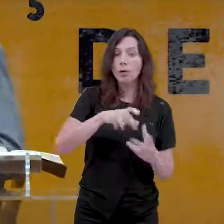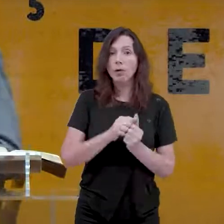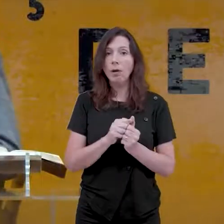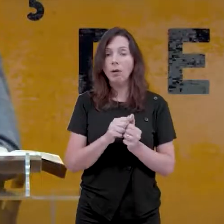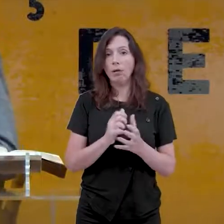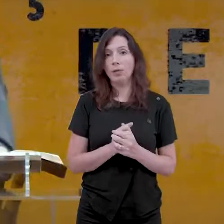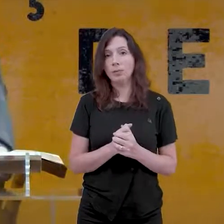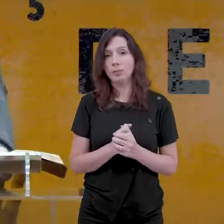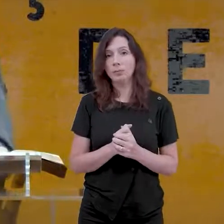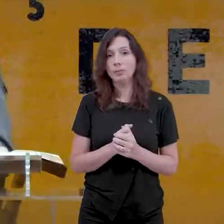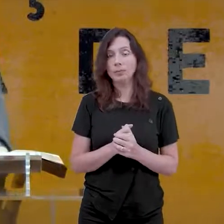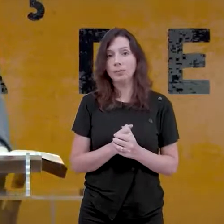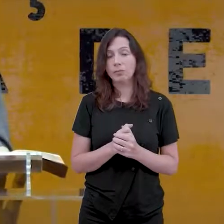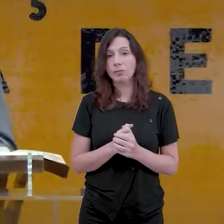Quando você ora